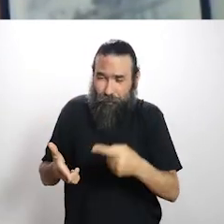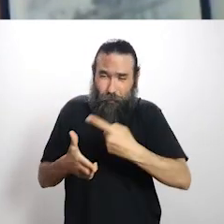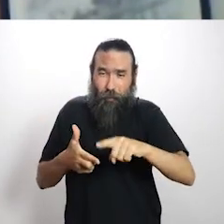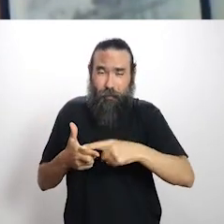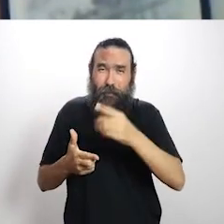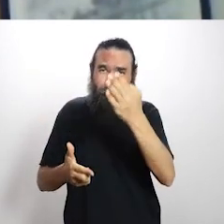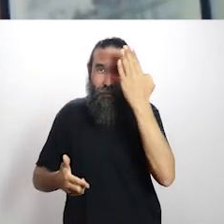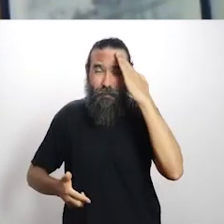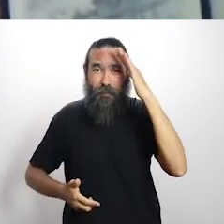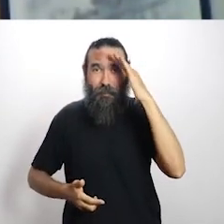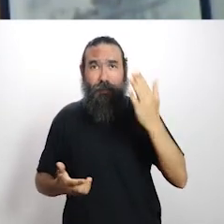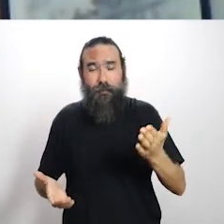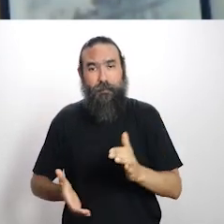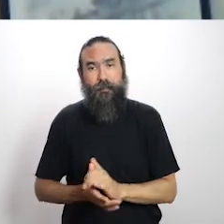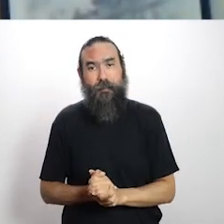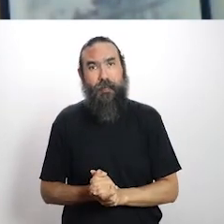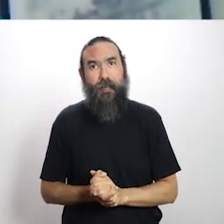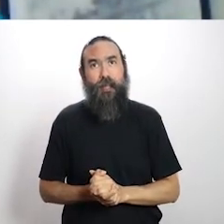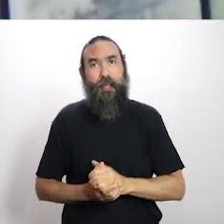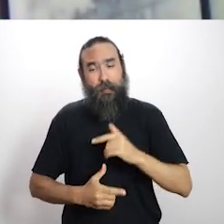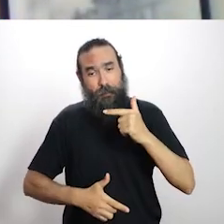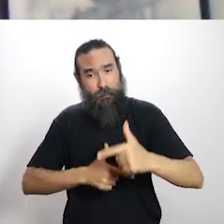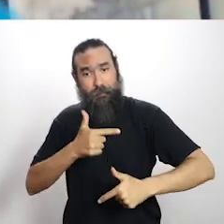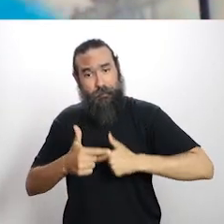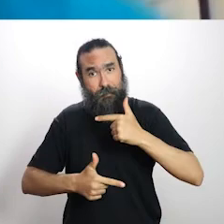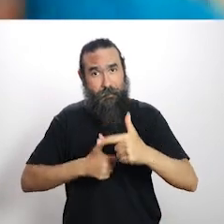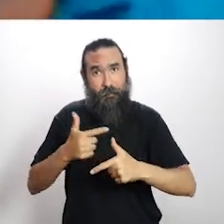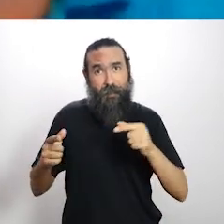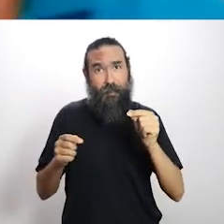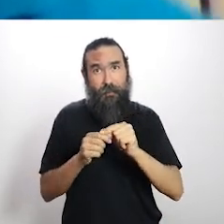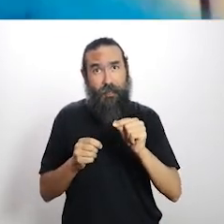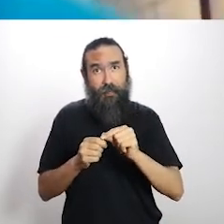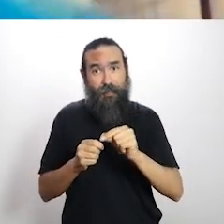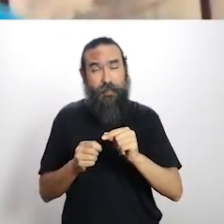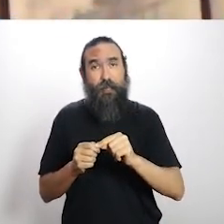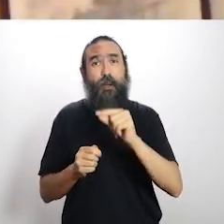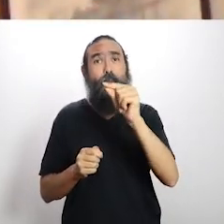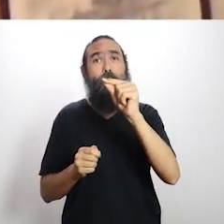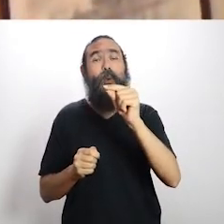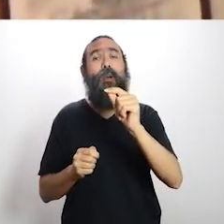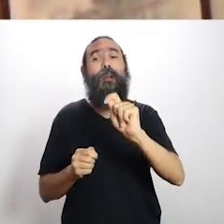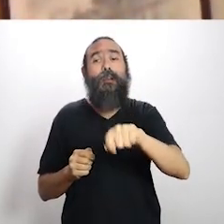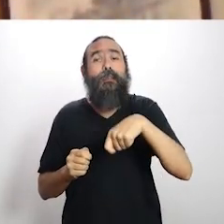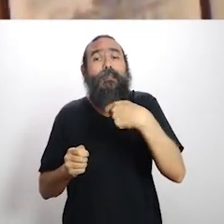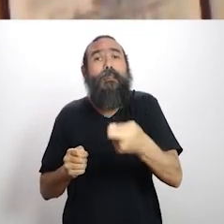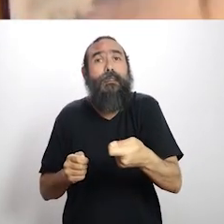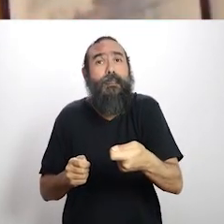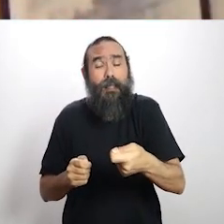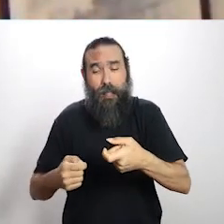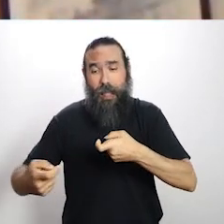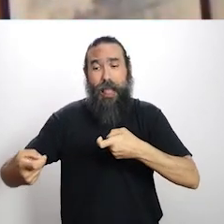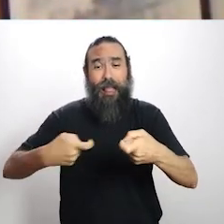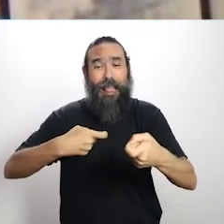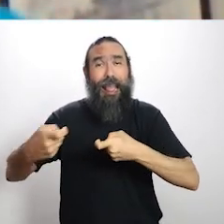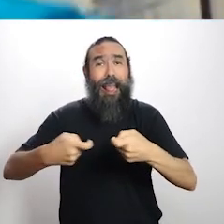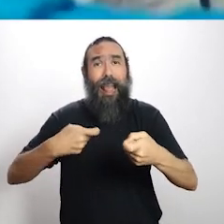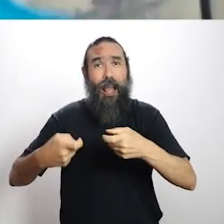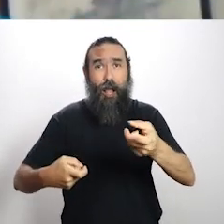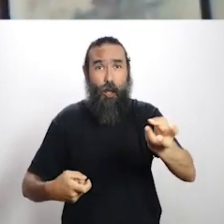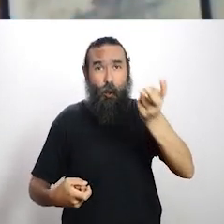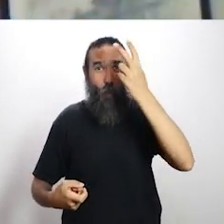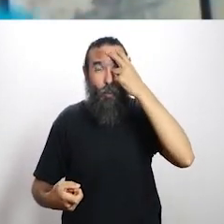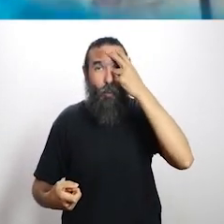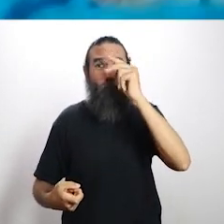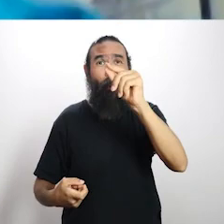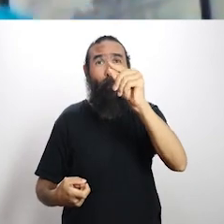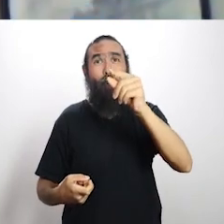cerceando liberdade de cátedra dos professores em sala de aula estimulando alunos